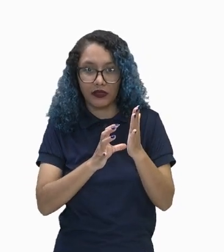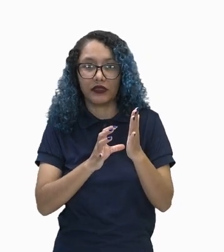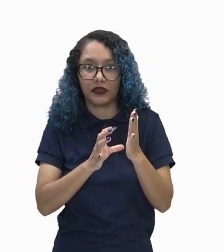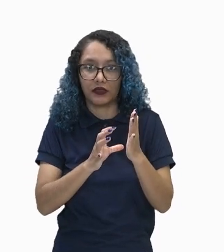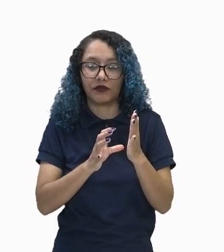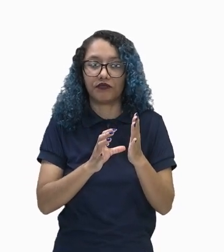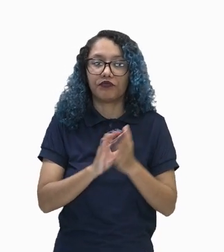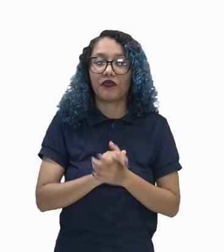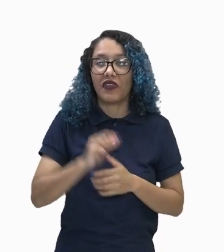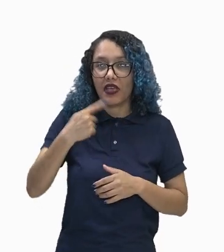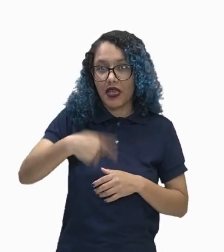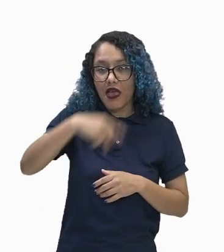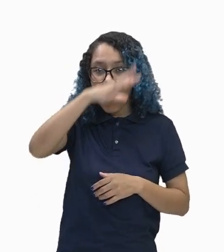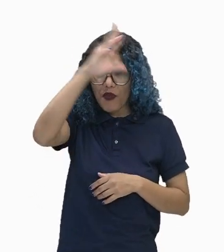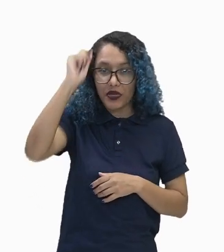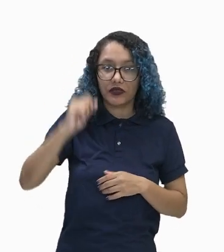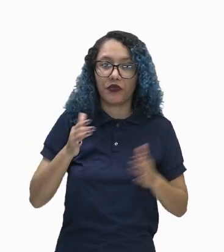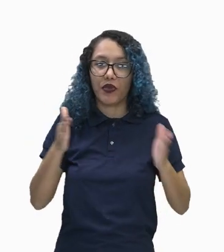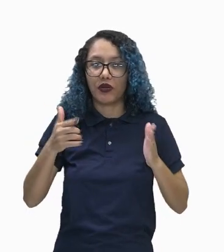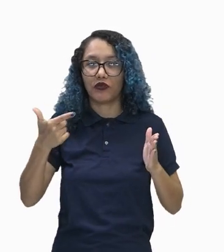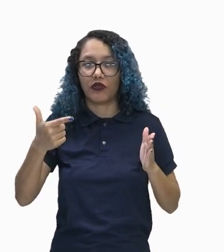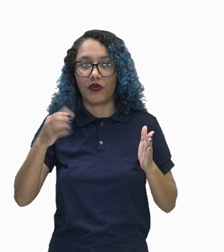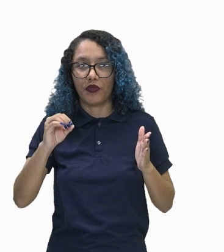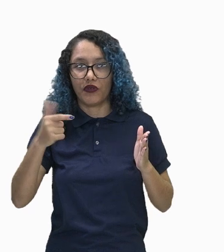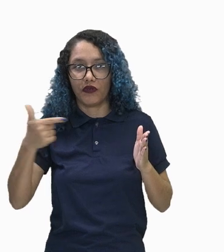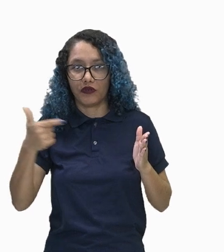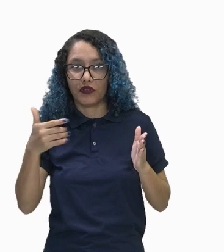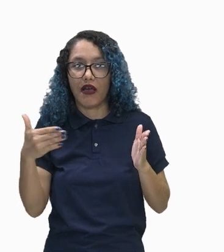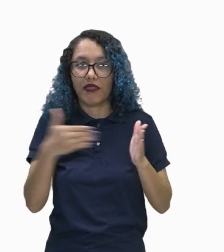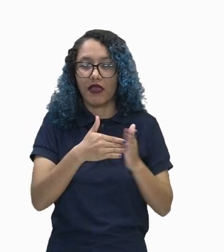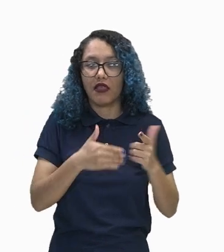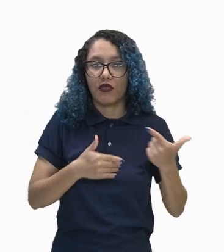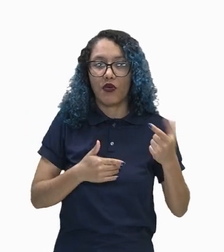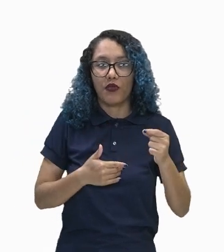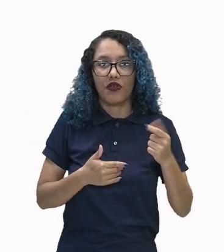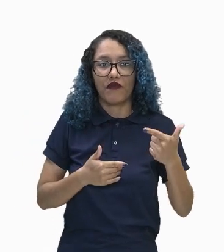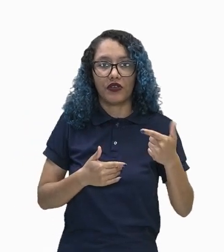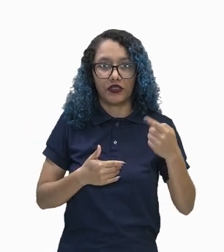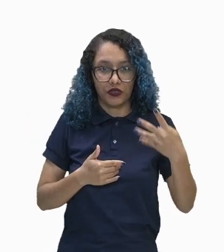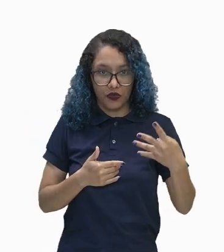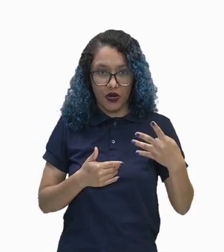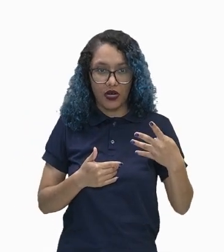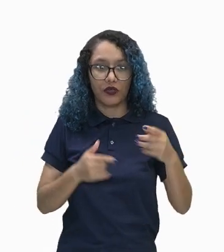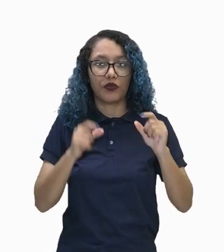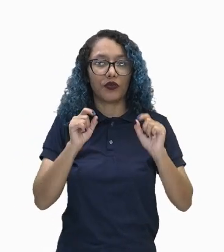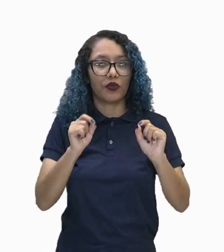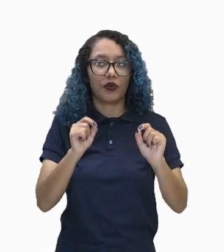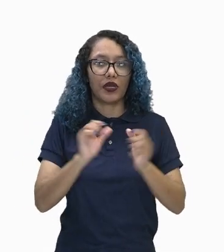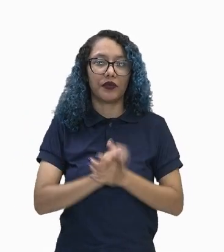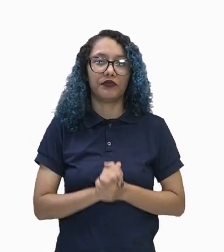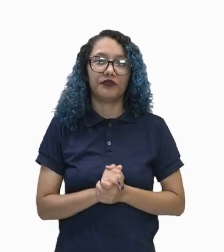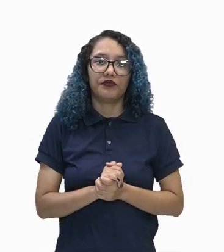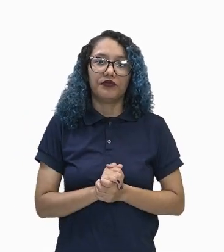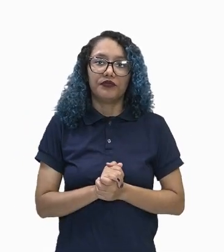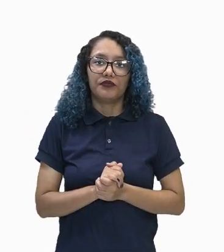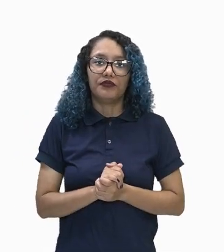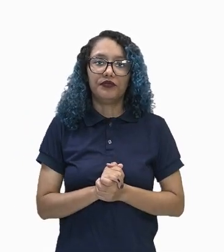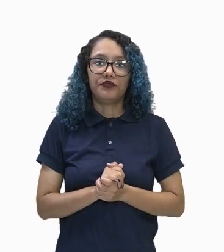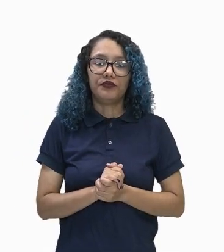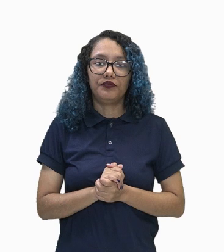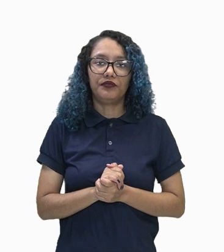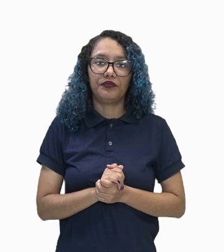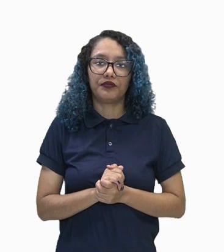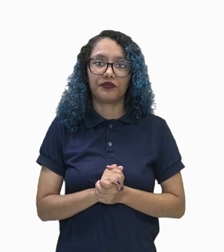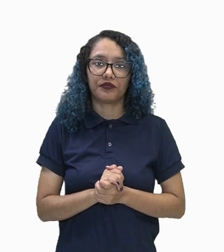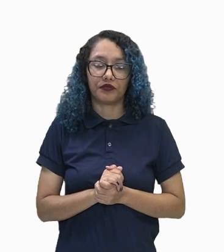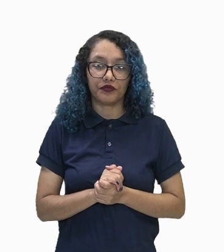2022 a 2024, e tendo como definição de incidência o